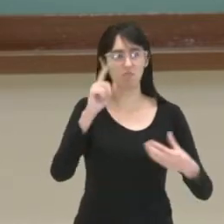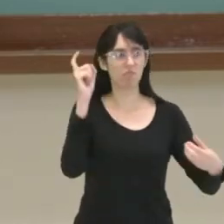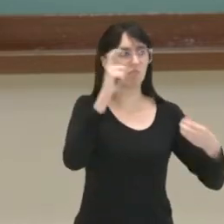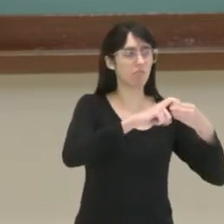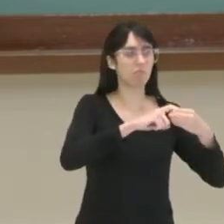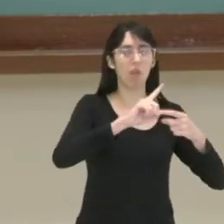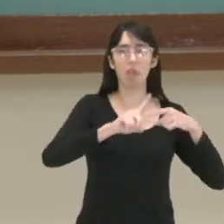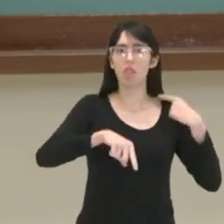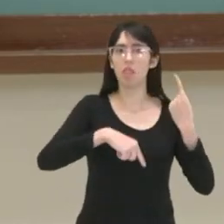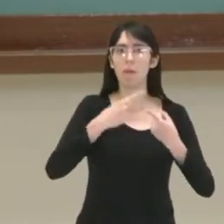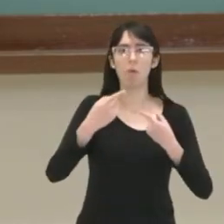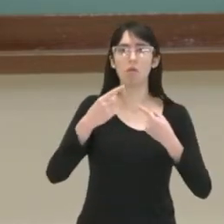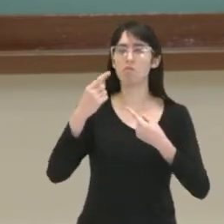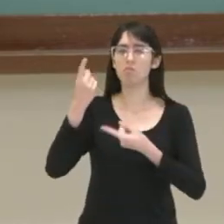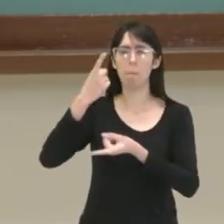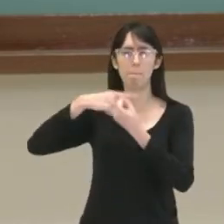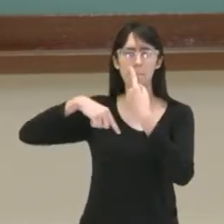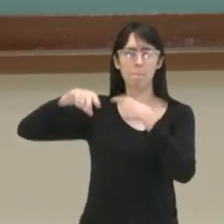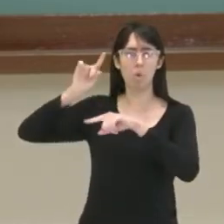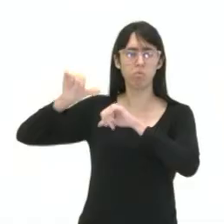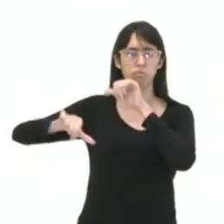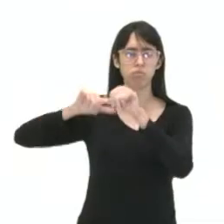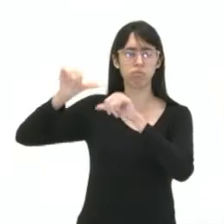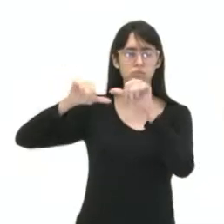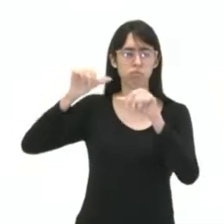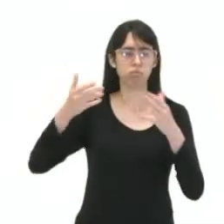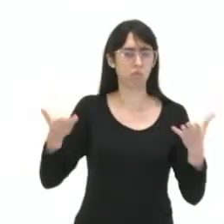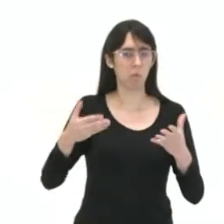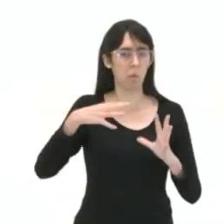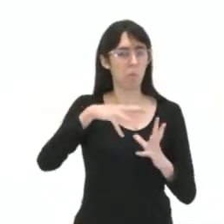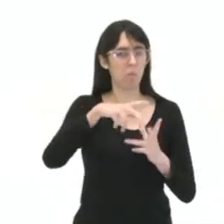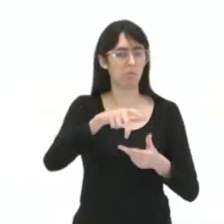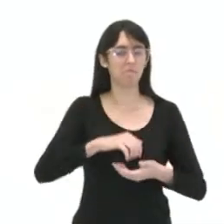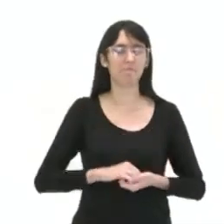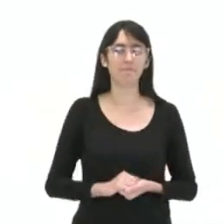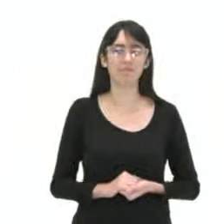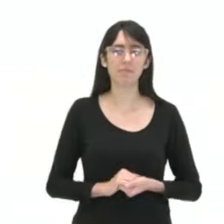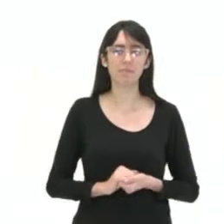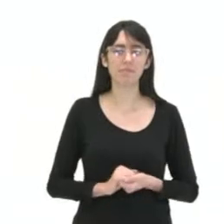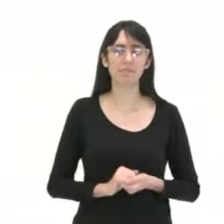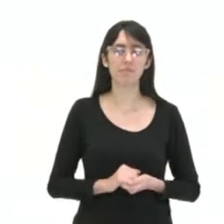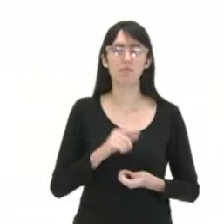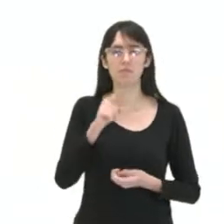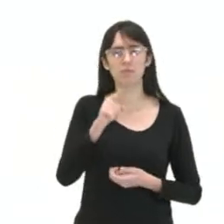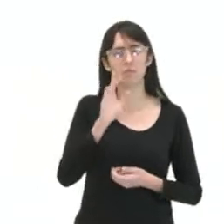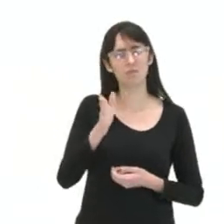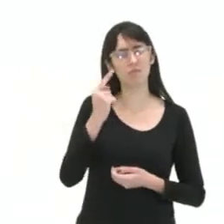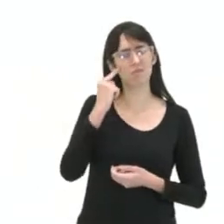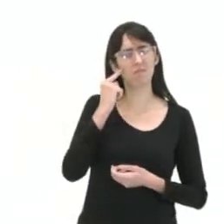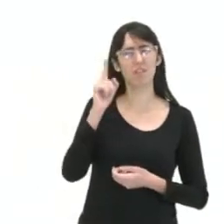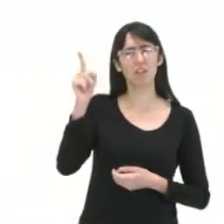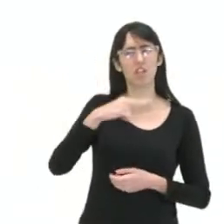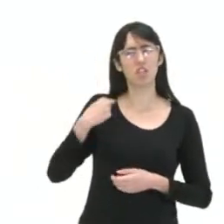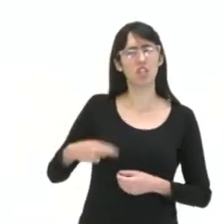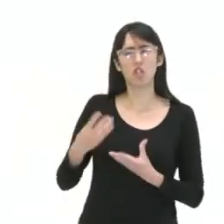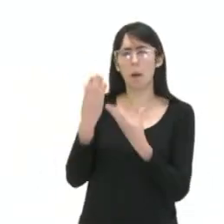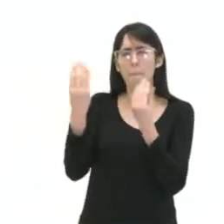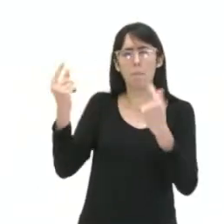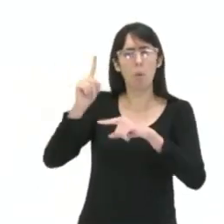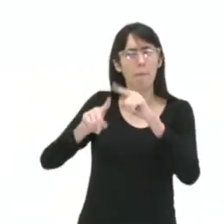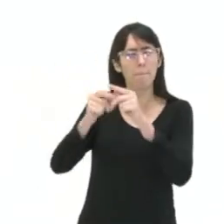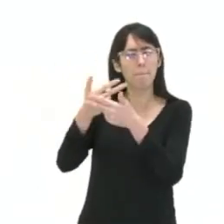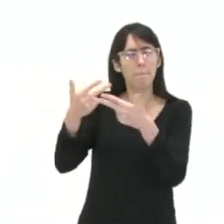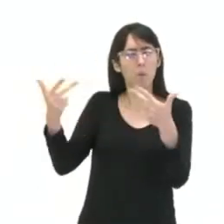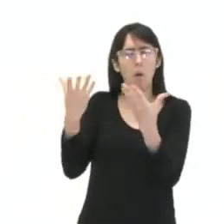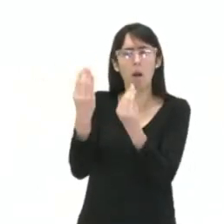do mundo na atualidade. Bem, você já se perguntou por que tantos produtos são confeccionados na China? Ou ainda, você